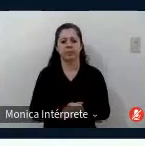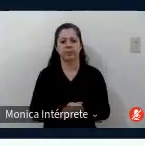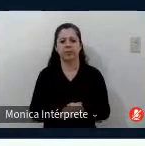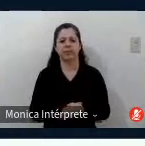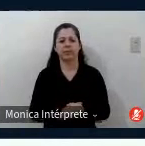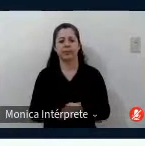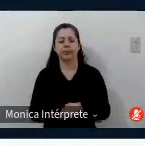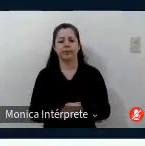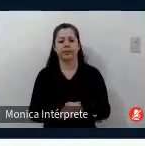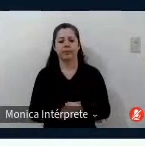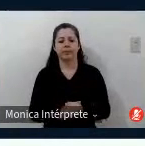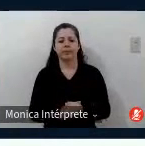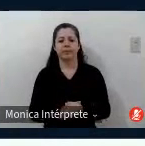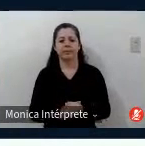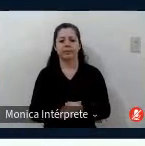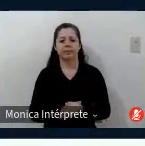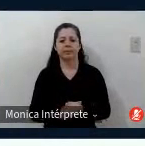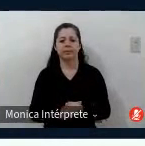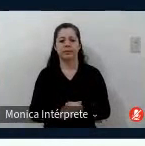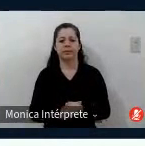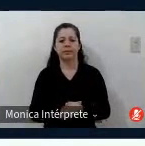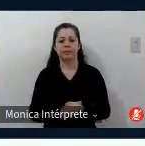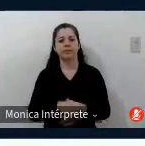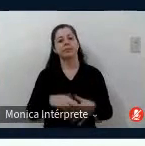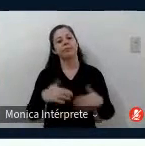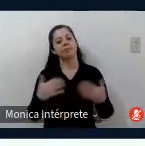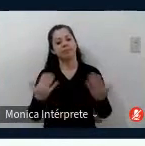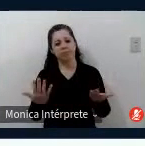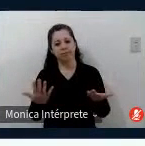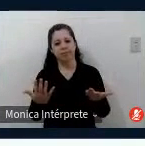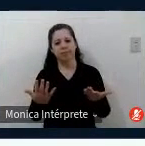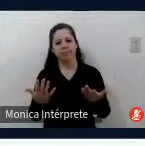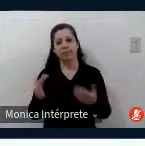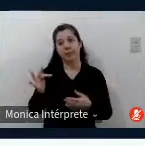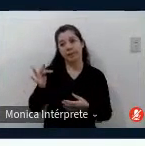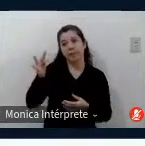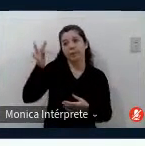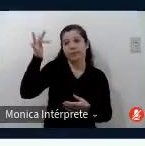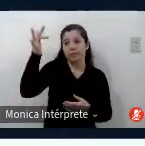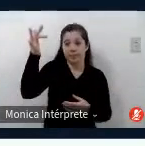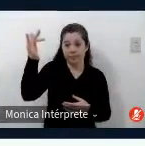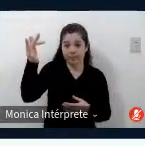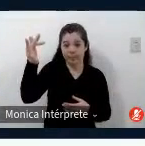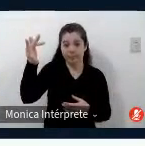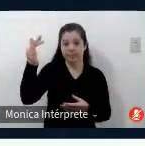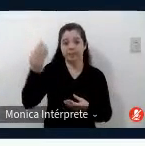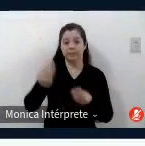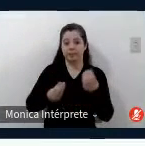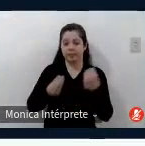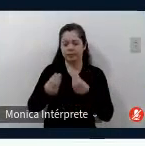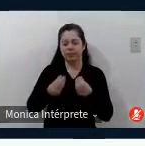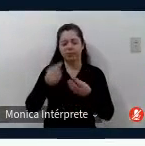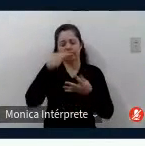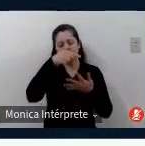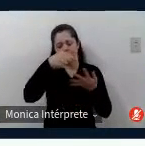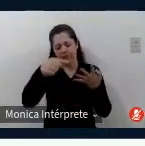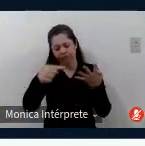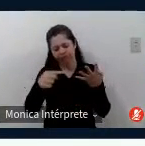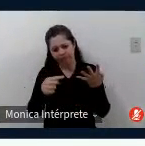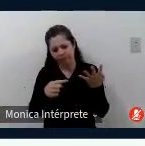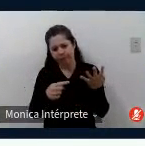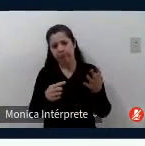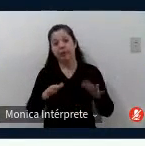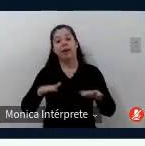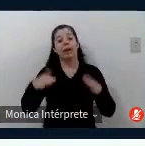Então, após a gente ter conversado sobre essas perspectivas, né, da nossa política institucional,